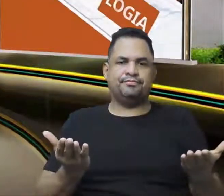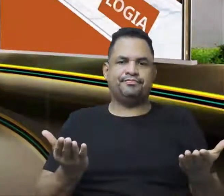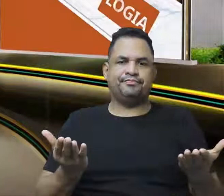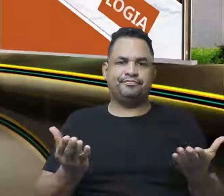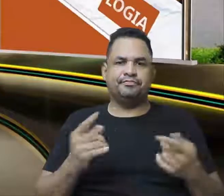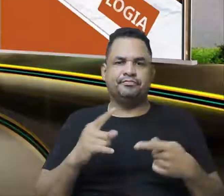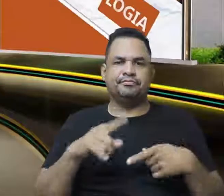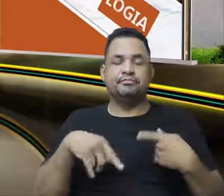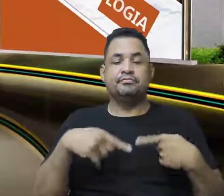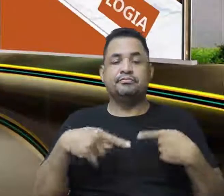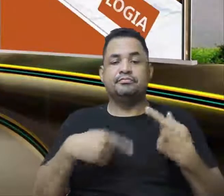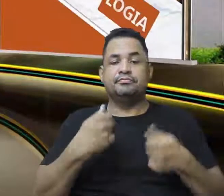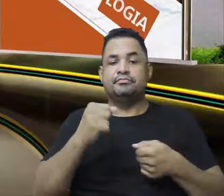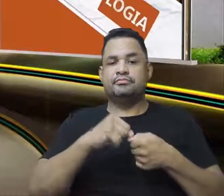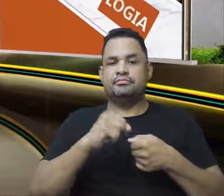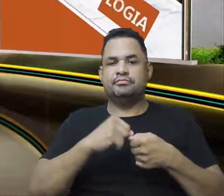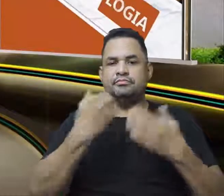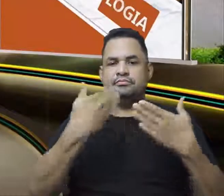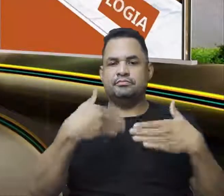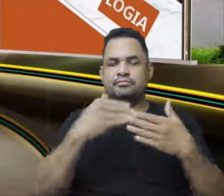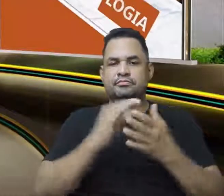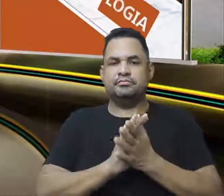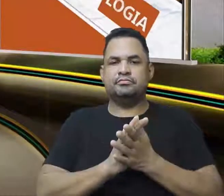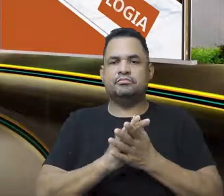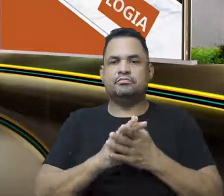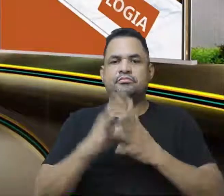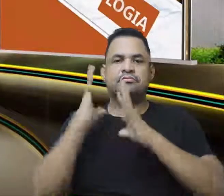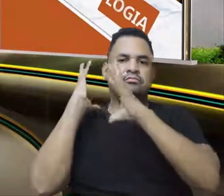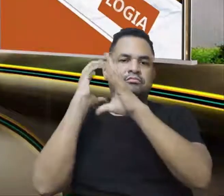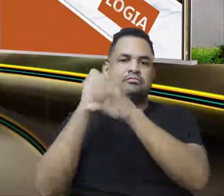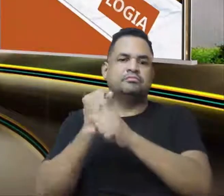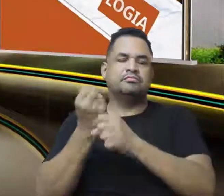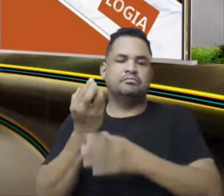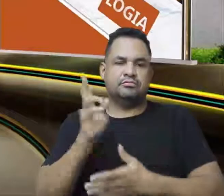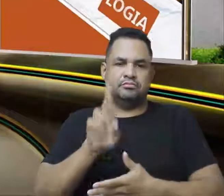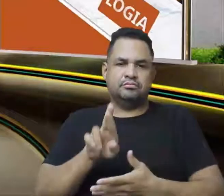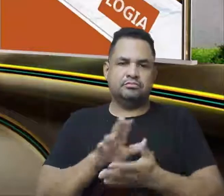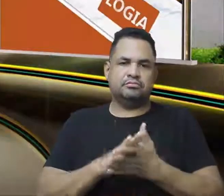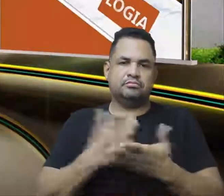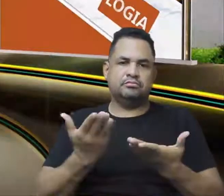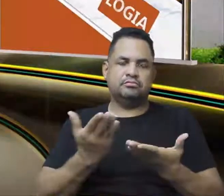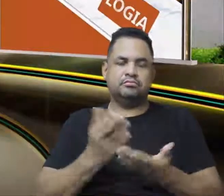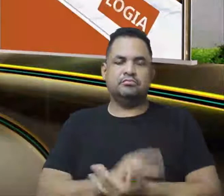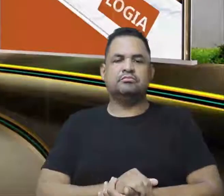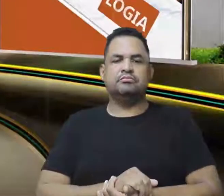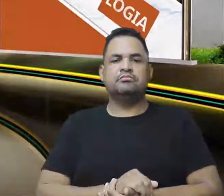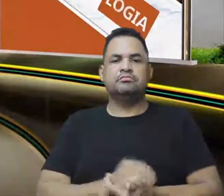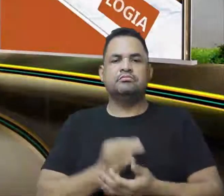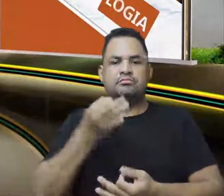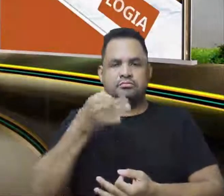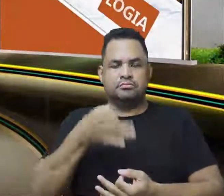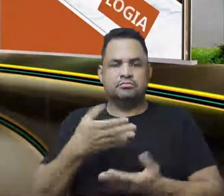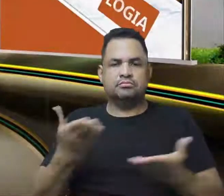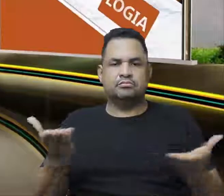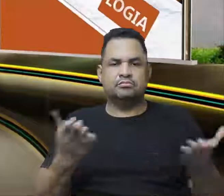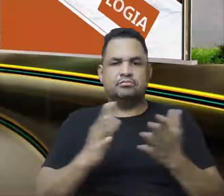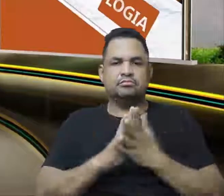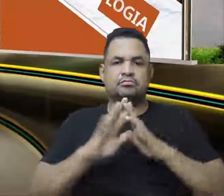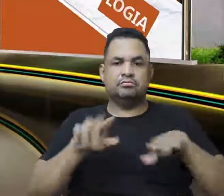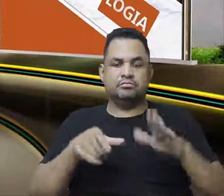para prova né revisão geral e depois revisão de recuperação para quem ficou de recuperação tá certo